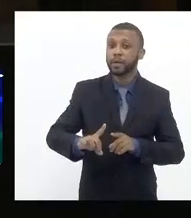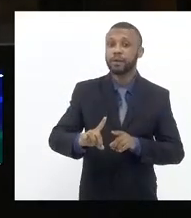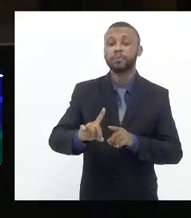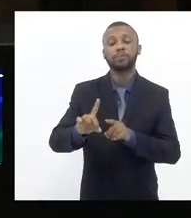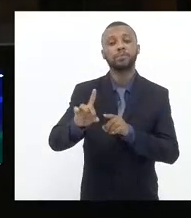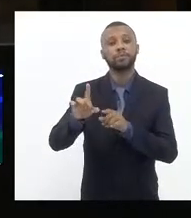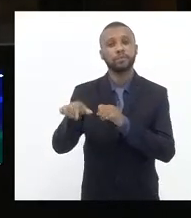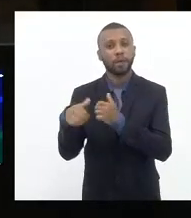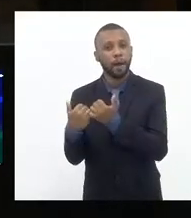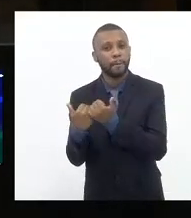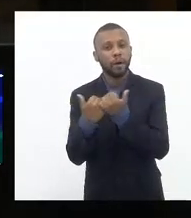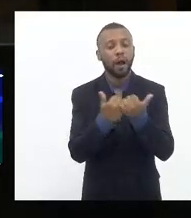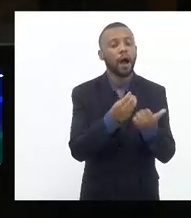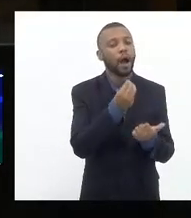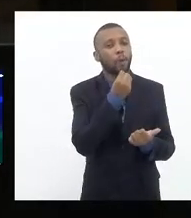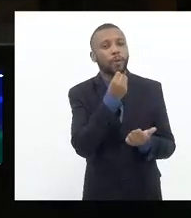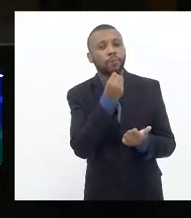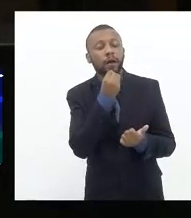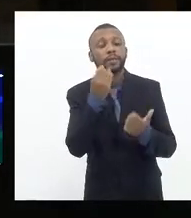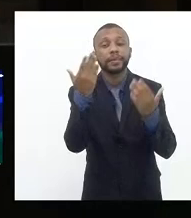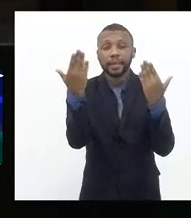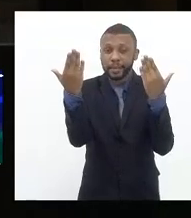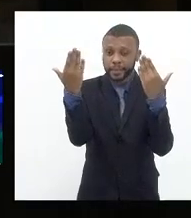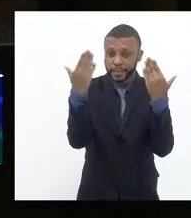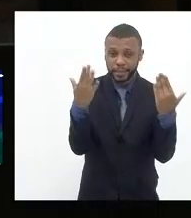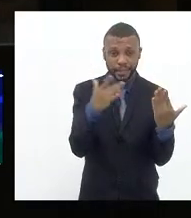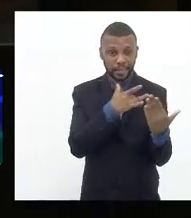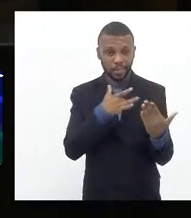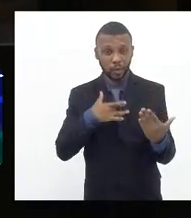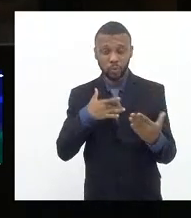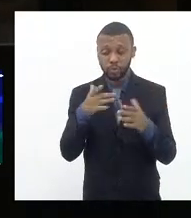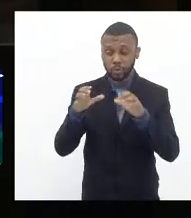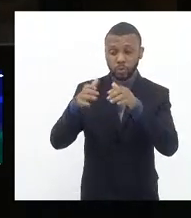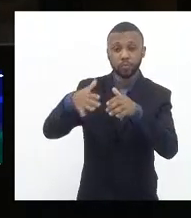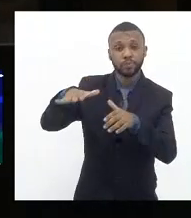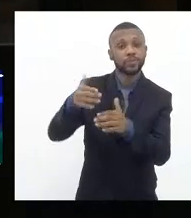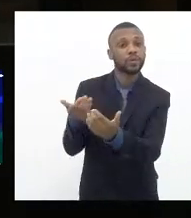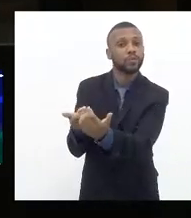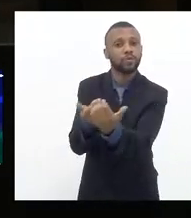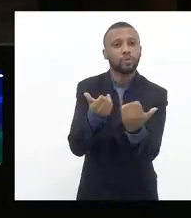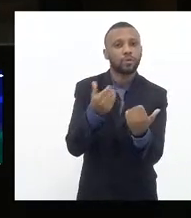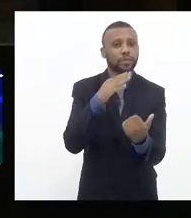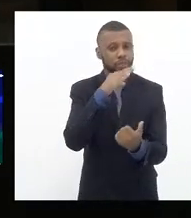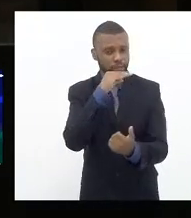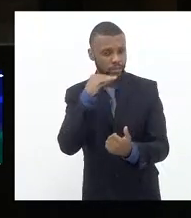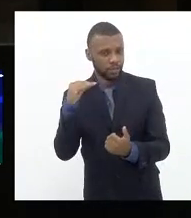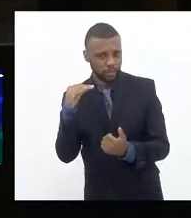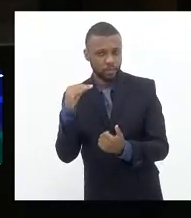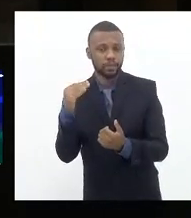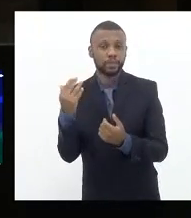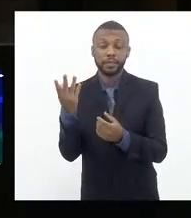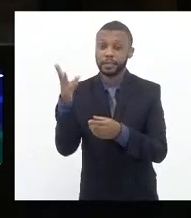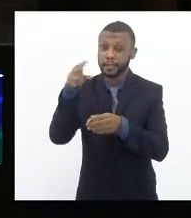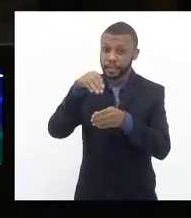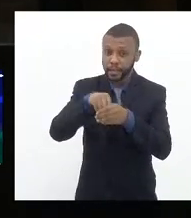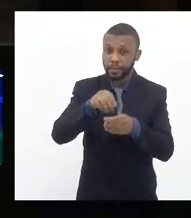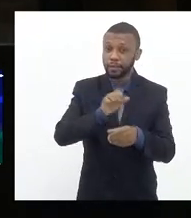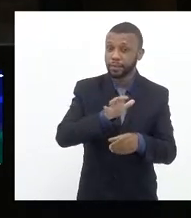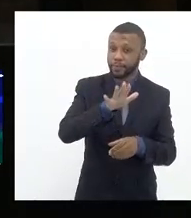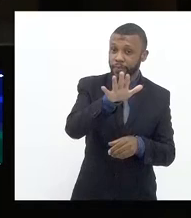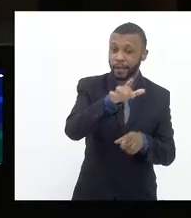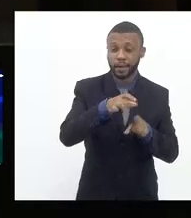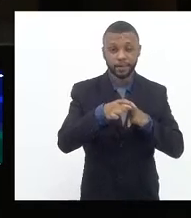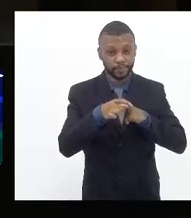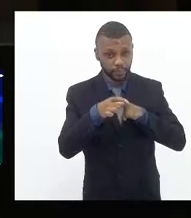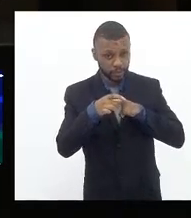a possibilidade da saúde mental da nossa juventude, em especial da nossa juventude dentro das favelas e das